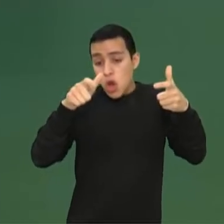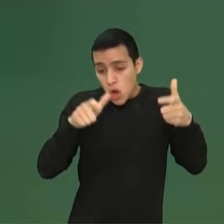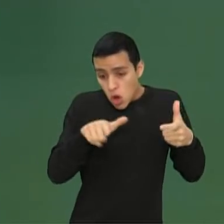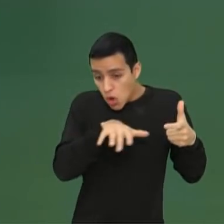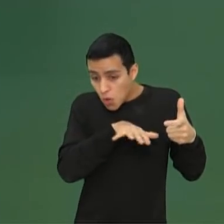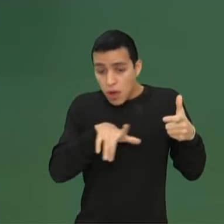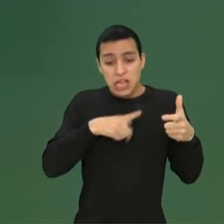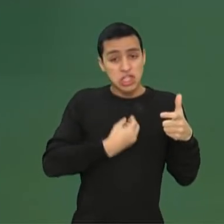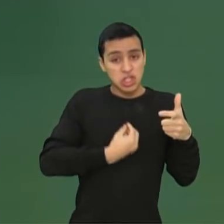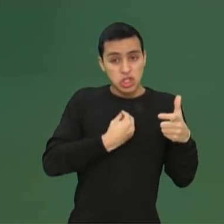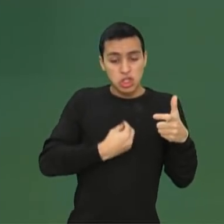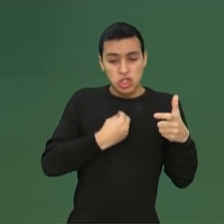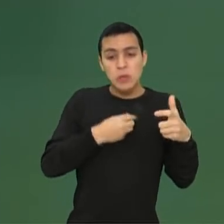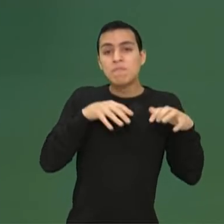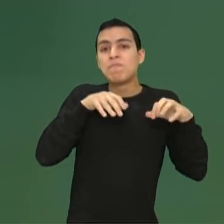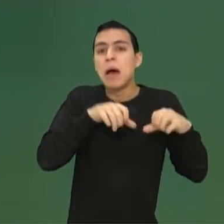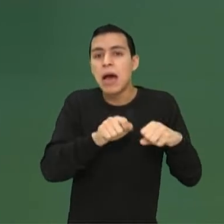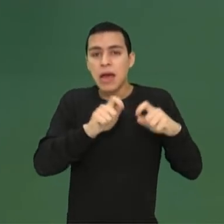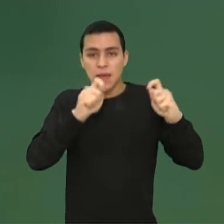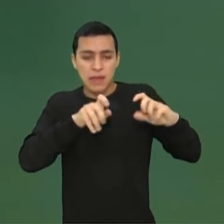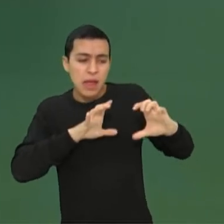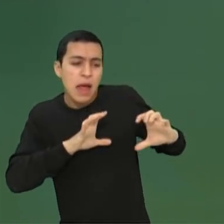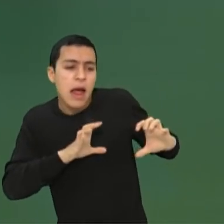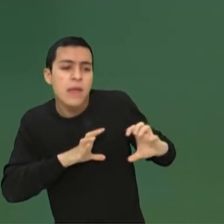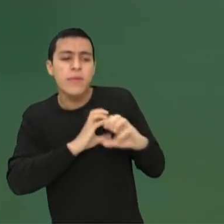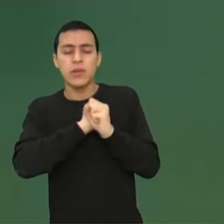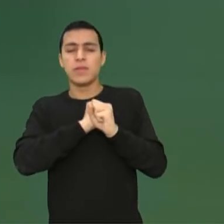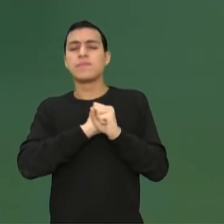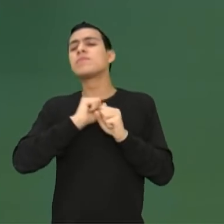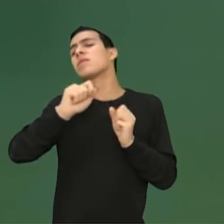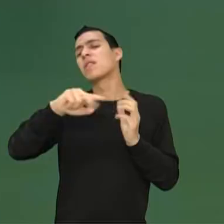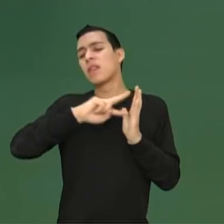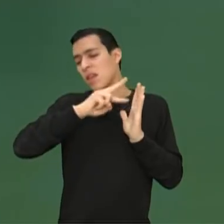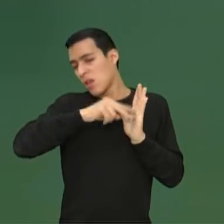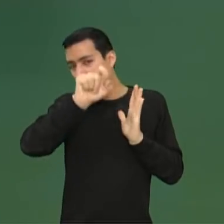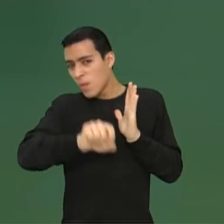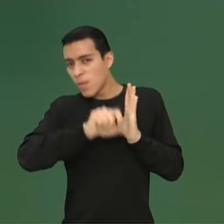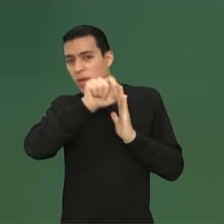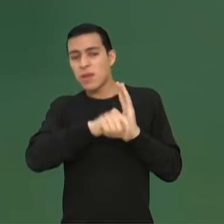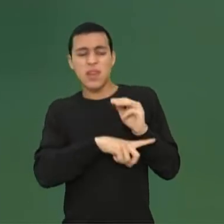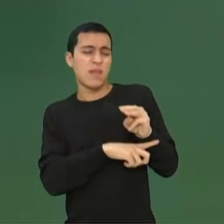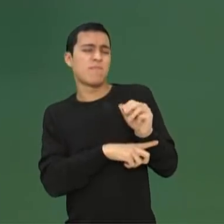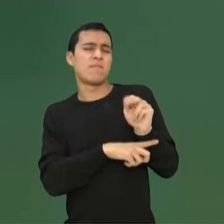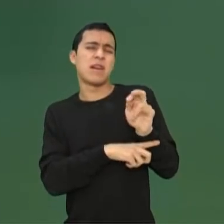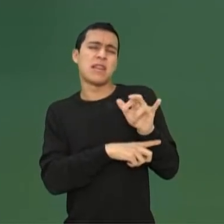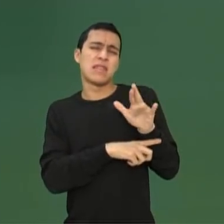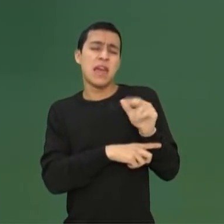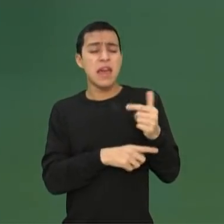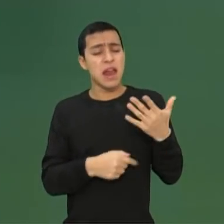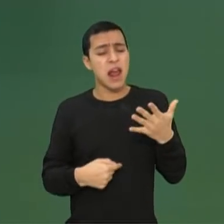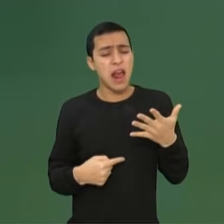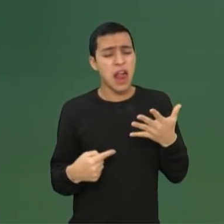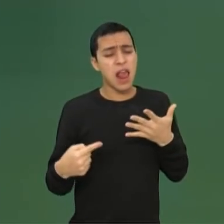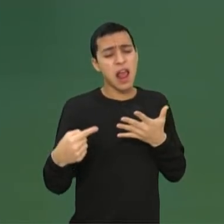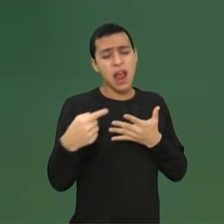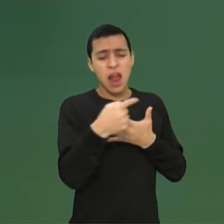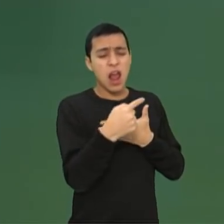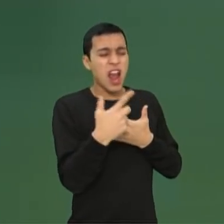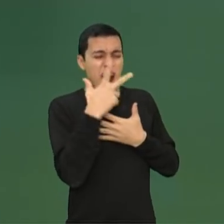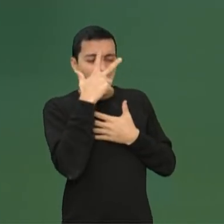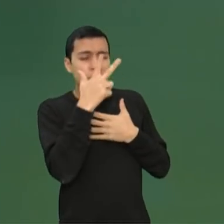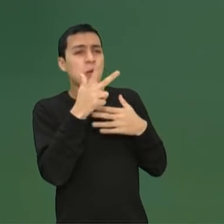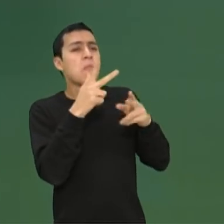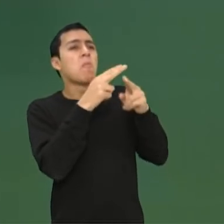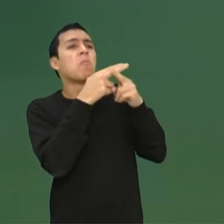no espaço e pode ser medido. Então, nós vamos pensar que matéria é aquele material que está bruto